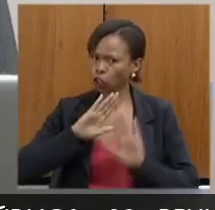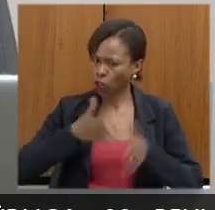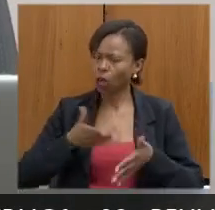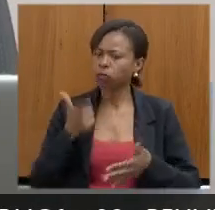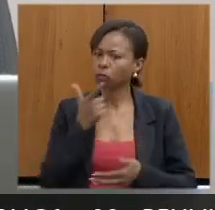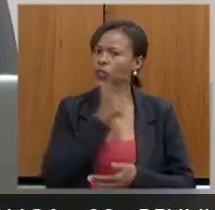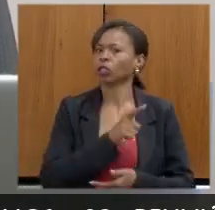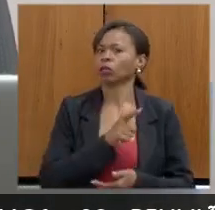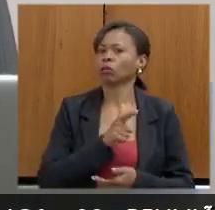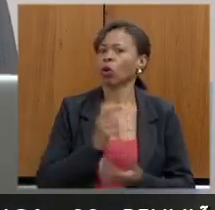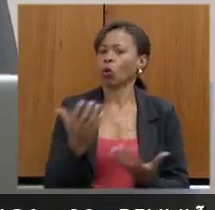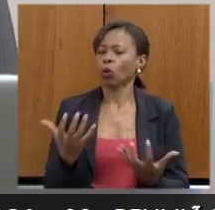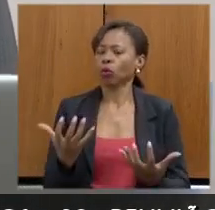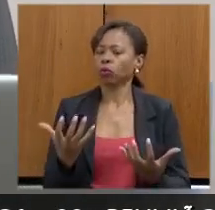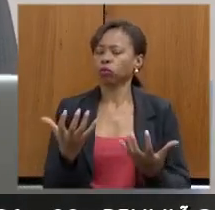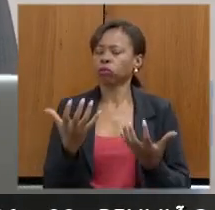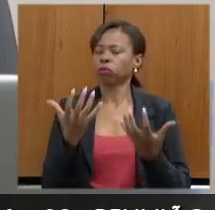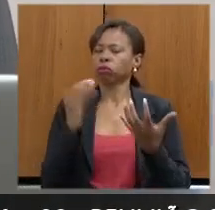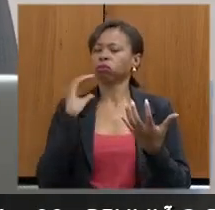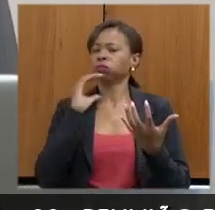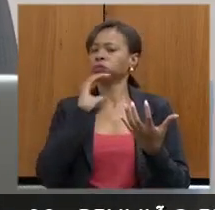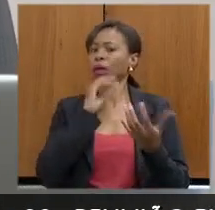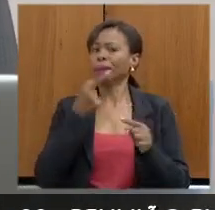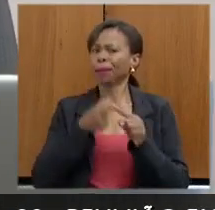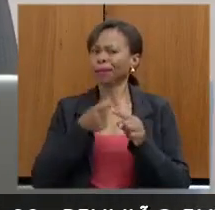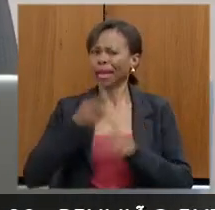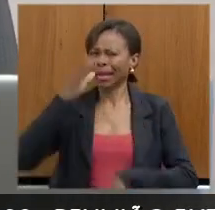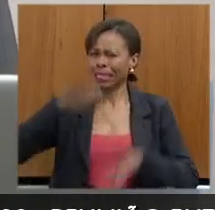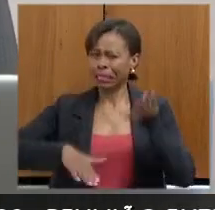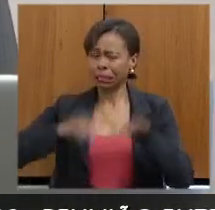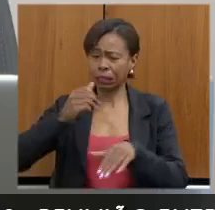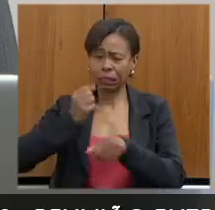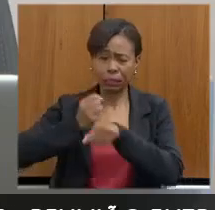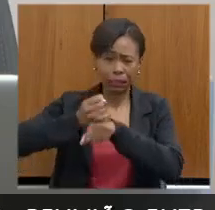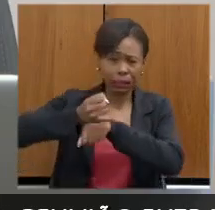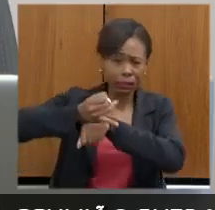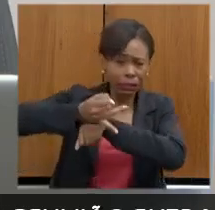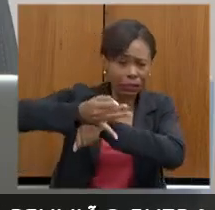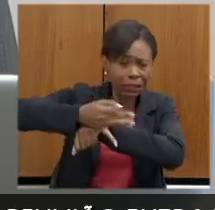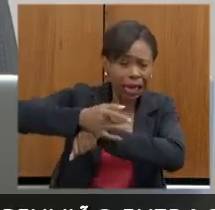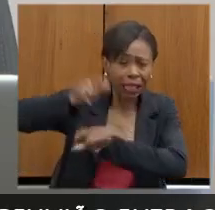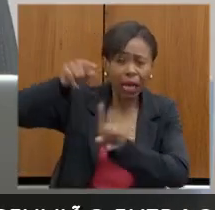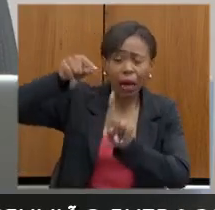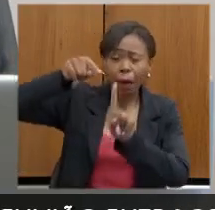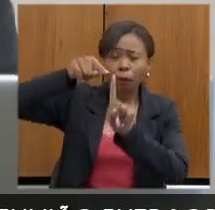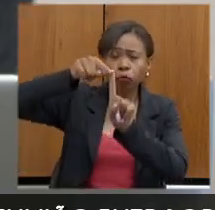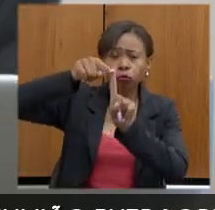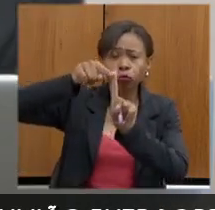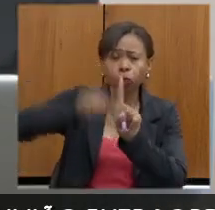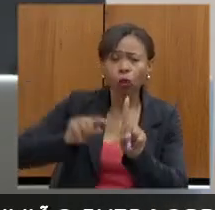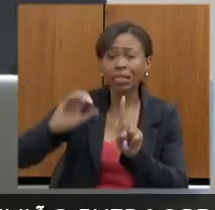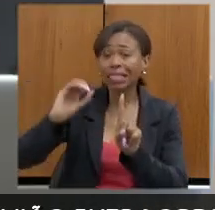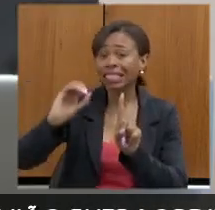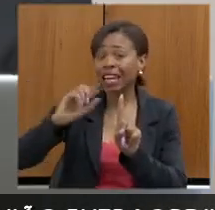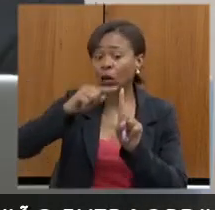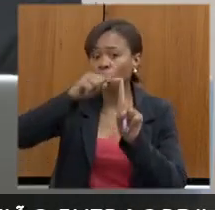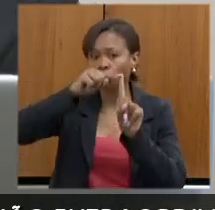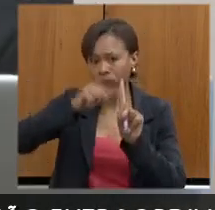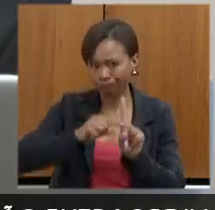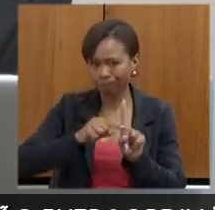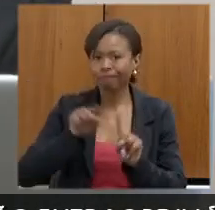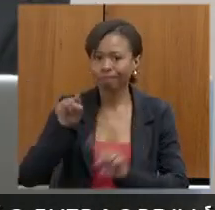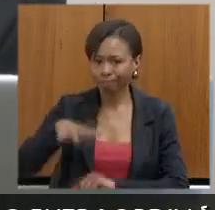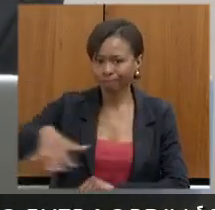ficar lá dentro que as madrugadas é tem época do ano que baixa de 0° fica abaixo de zero grau lá naquela região